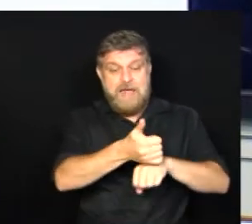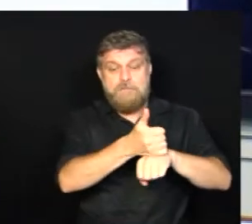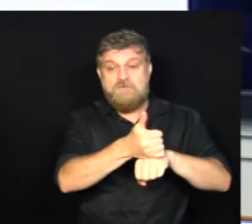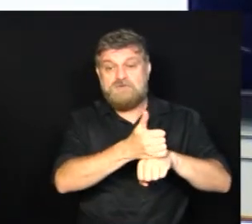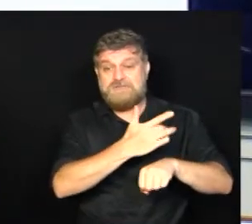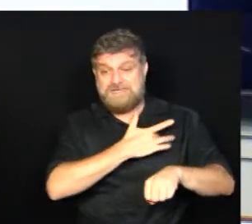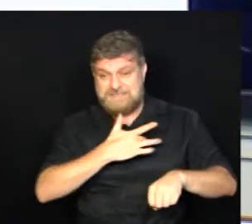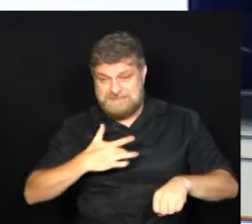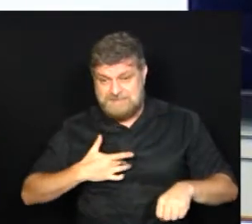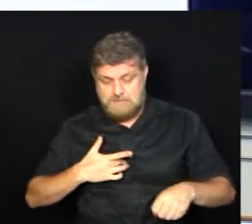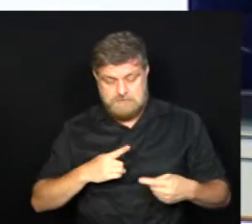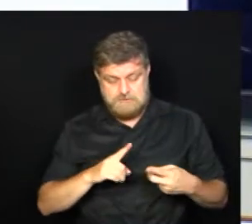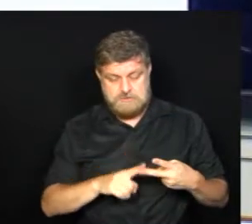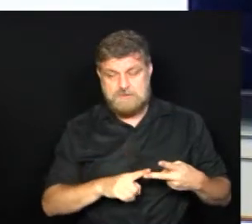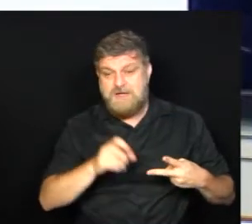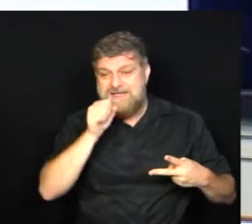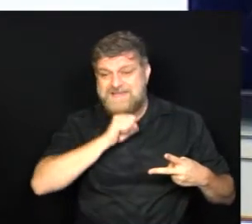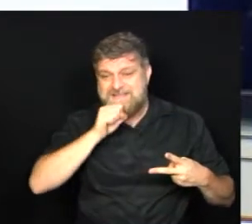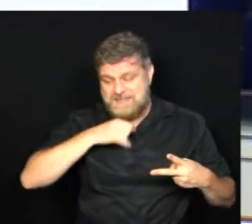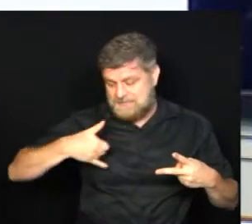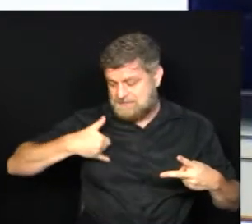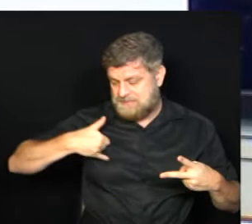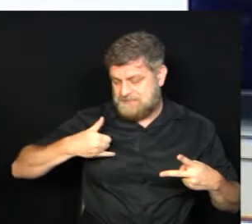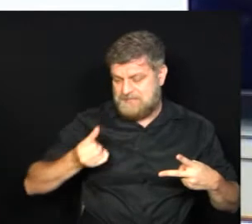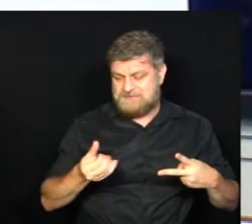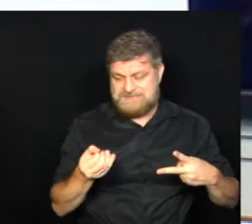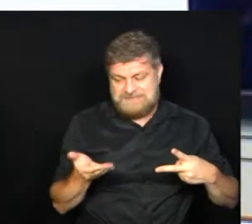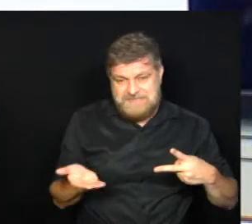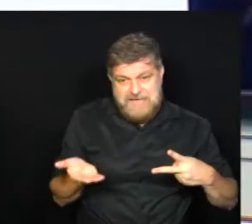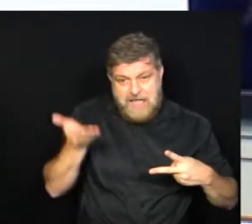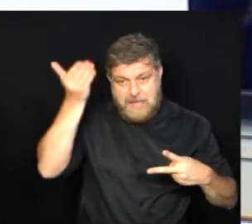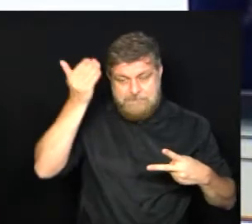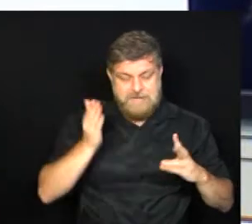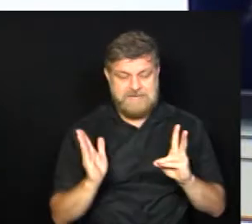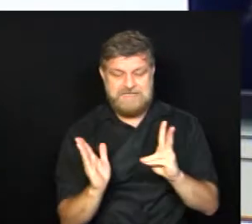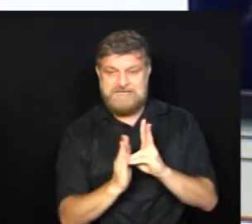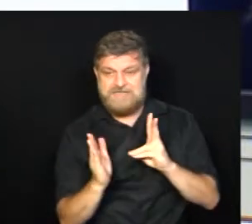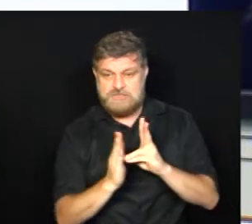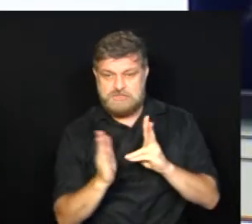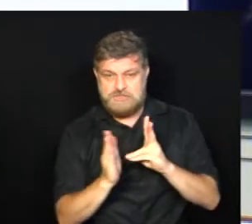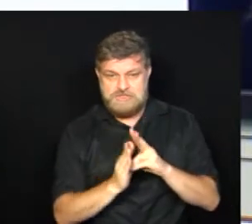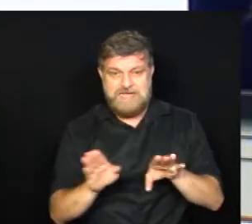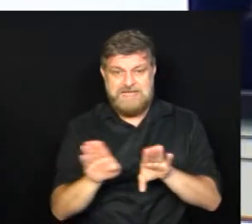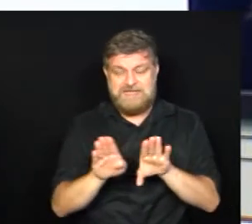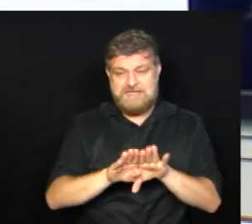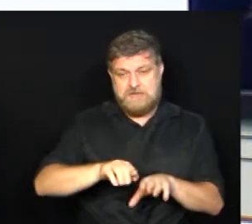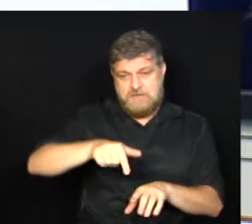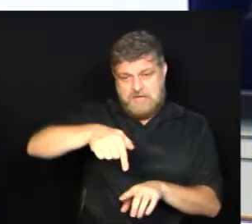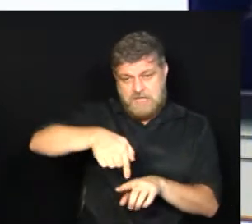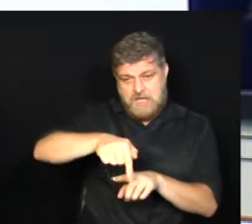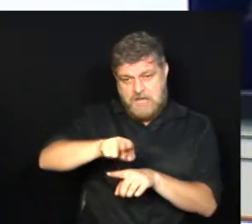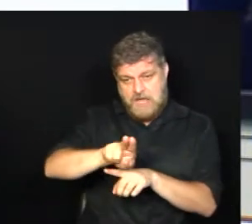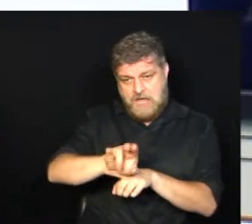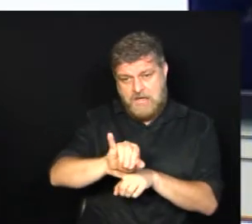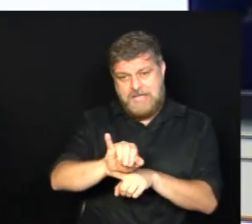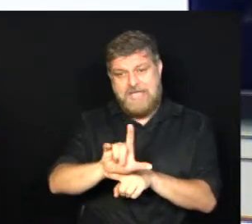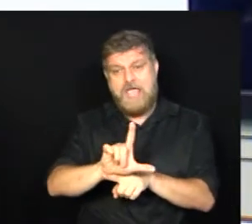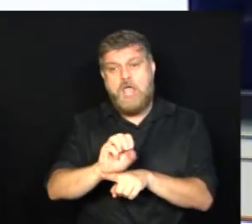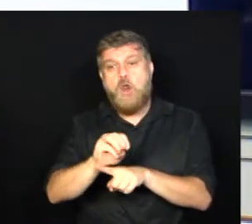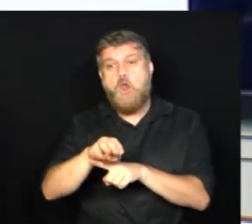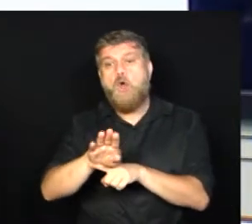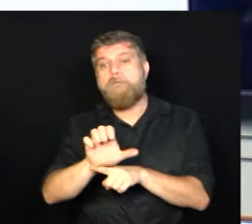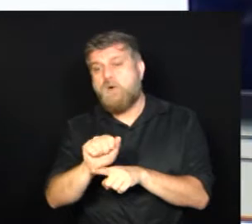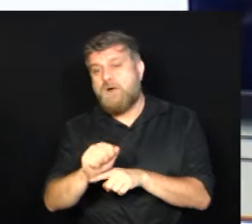saúde, idosos, pessoas acima de 60 anos, indígenas e quilombolas. Campinas não tem